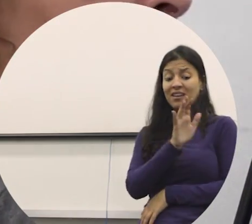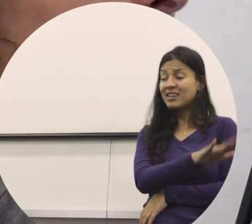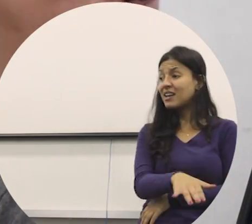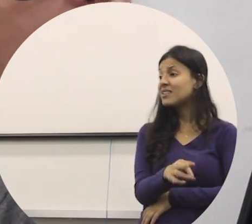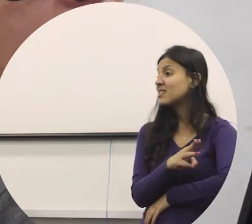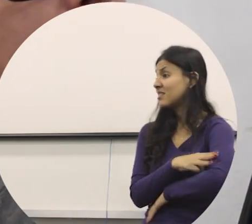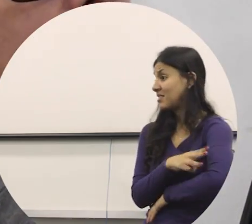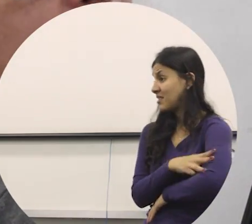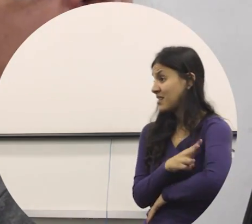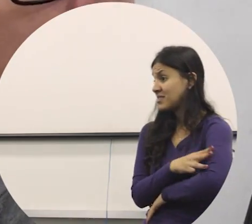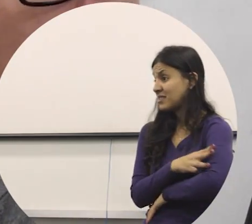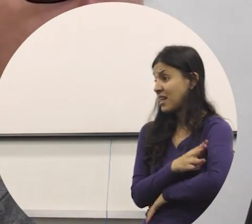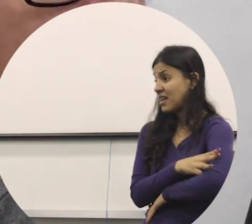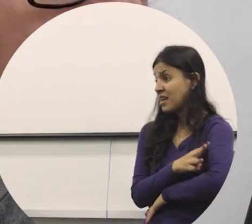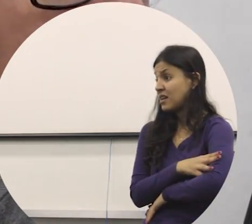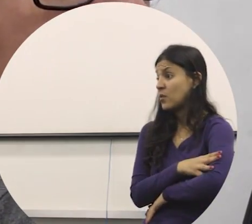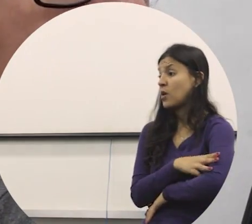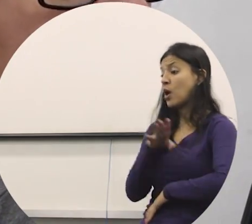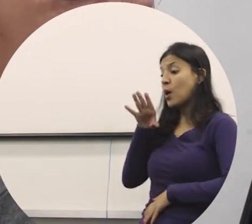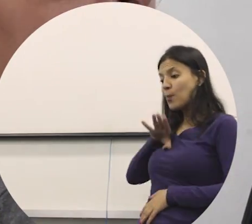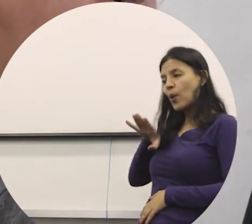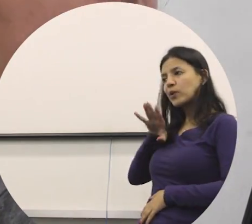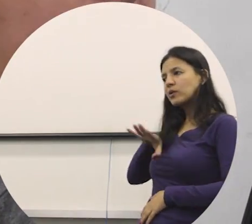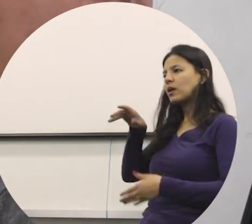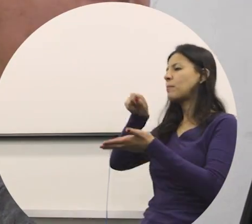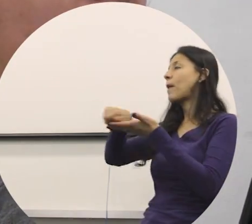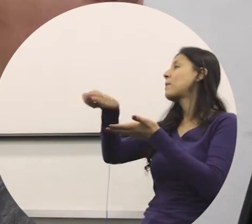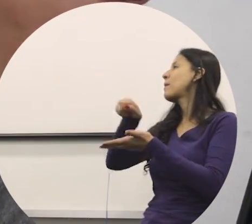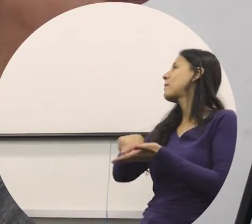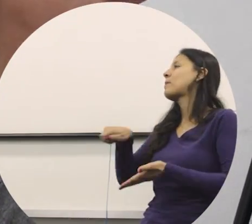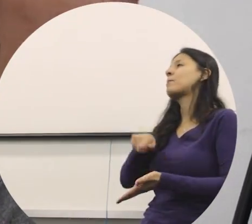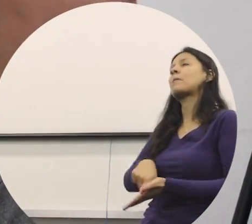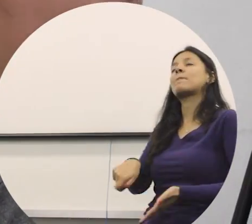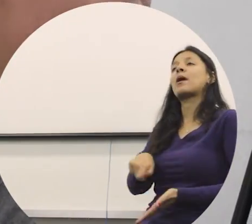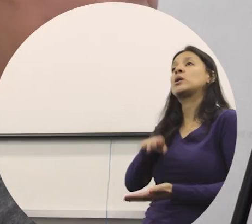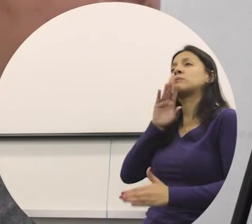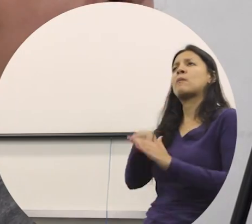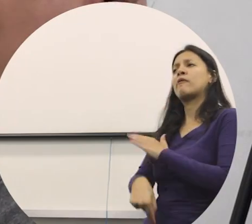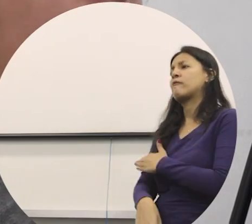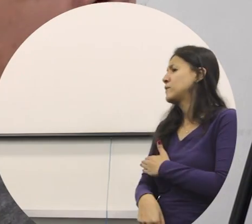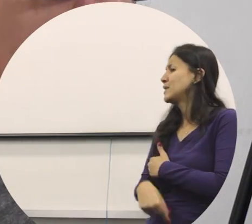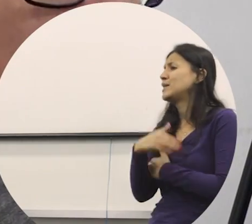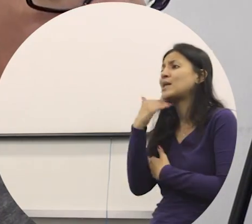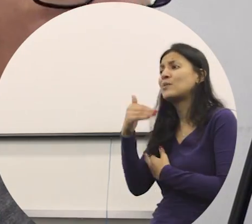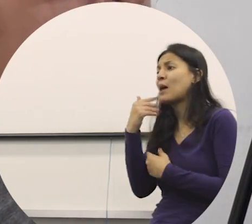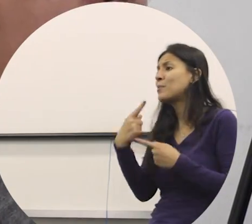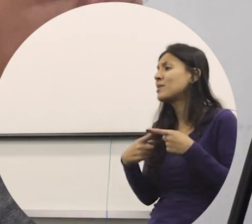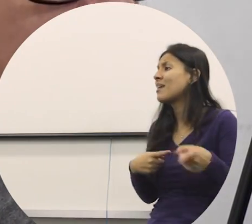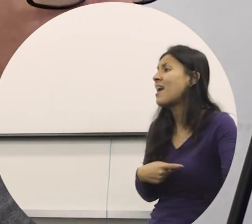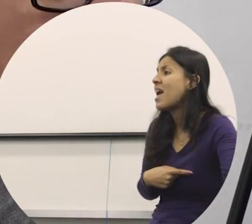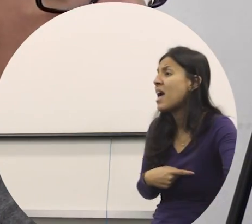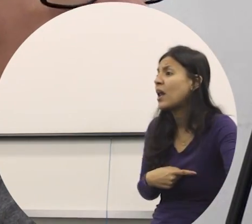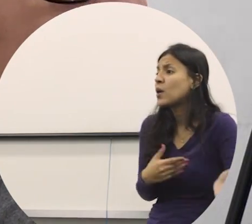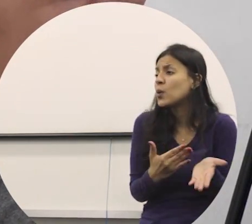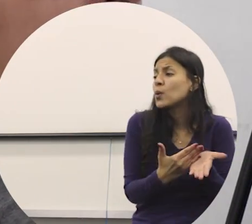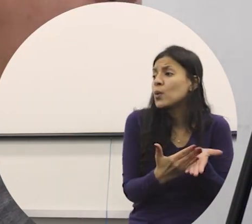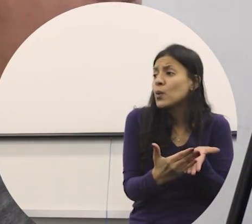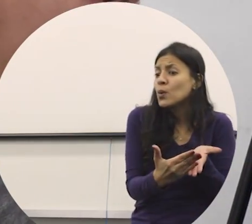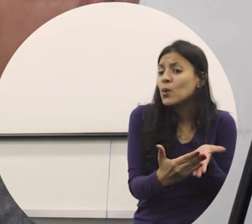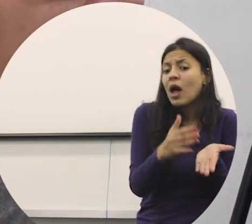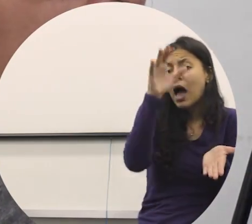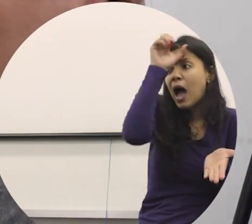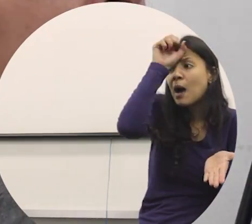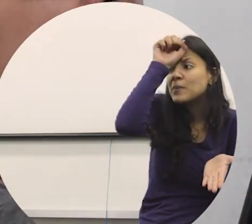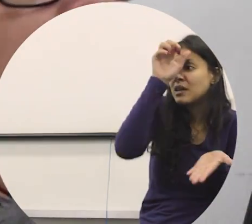ano tenha esse conhecimento de língua portuguesa, porque ela ainda está no início da aquisição dessa língua.